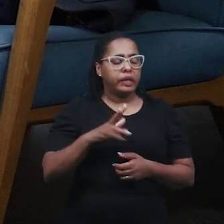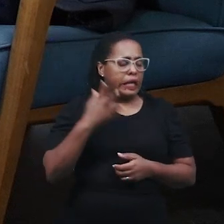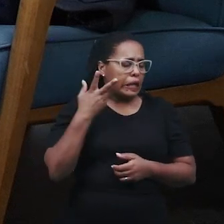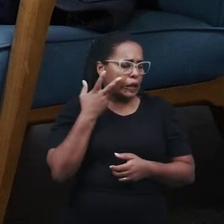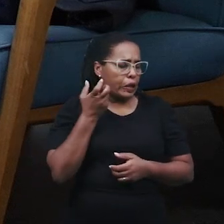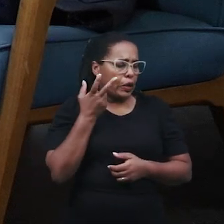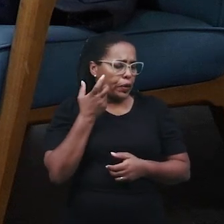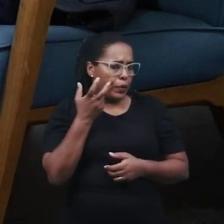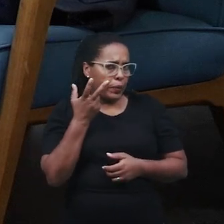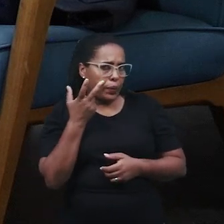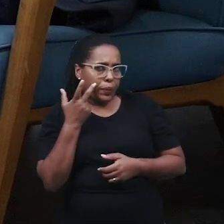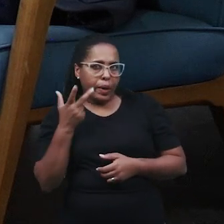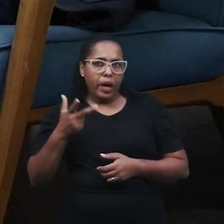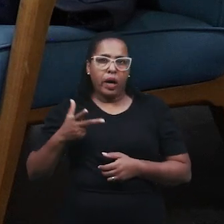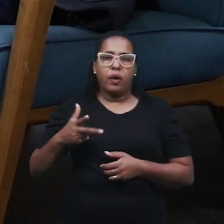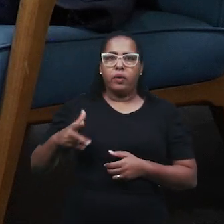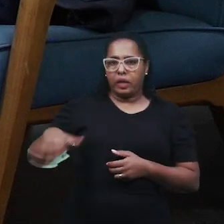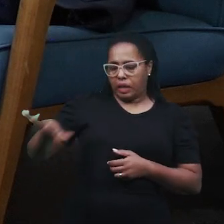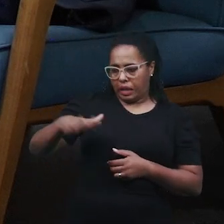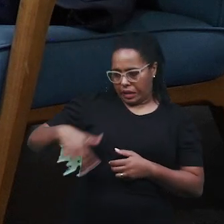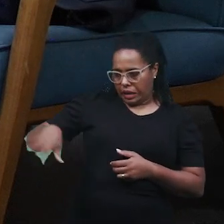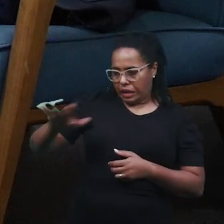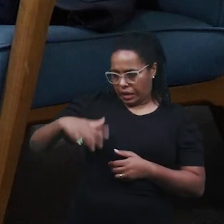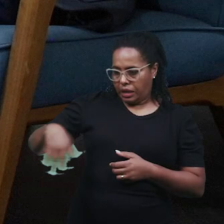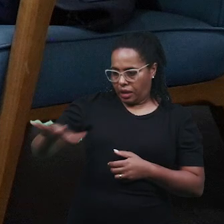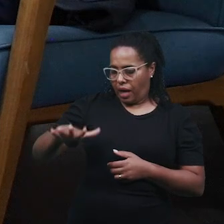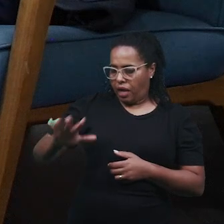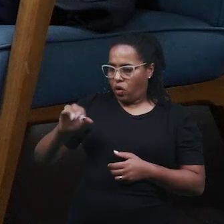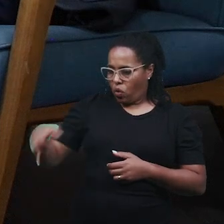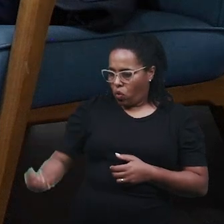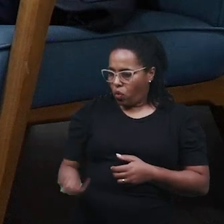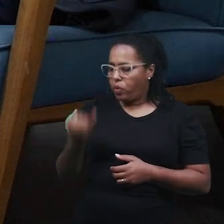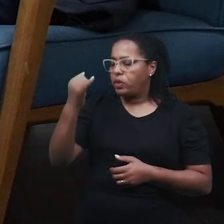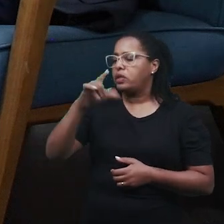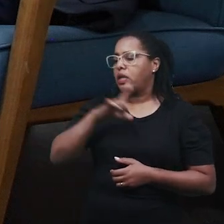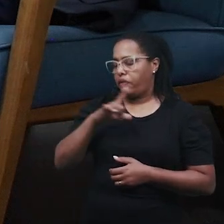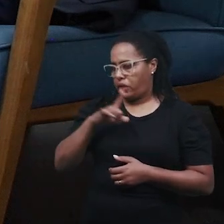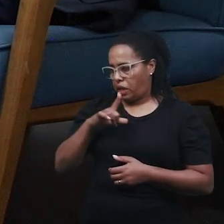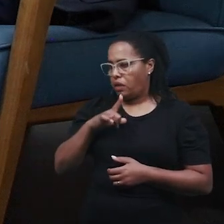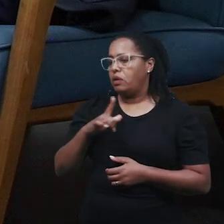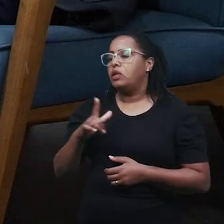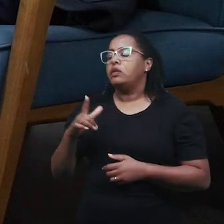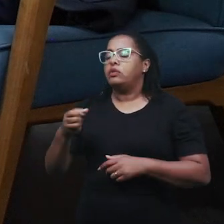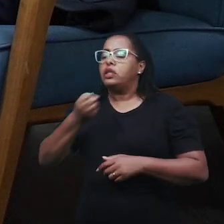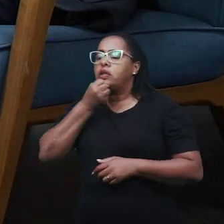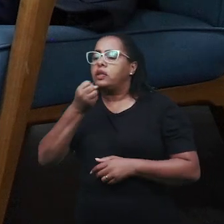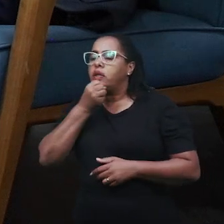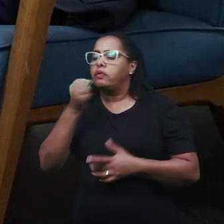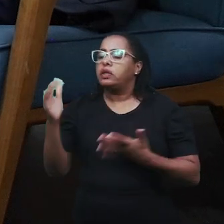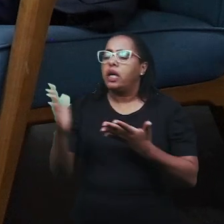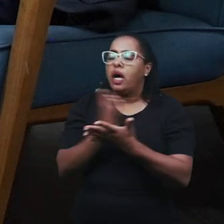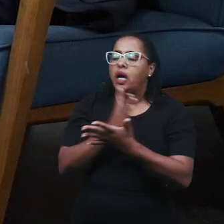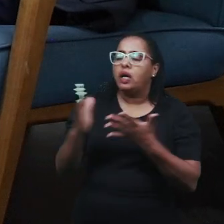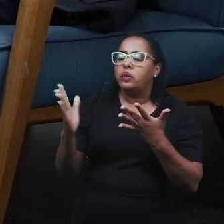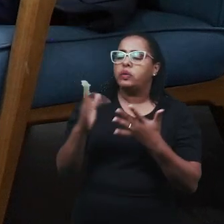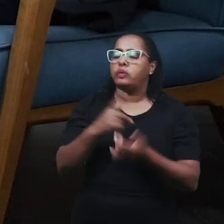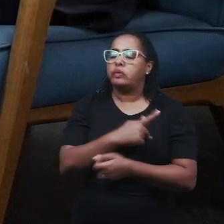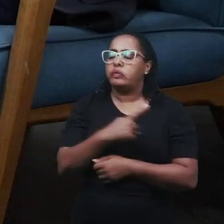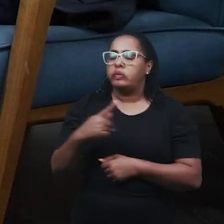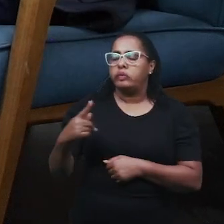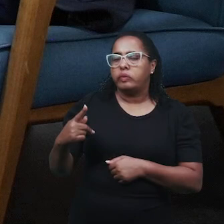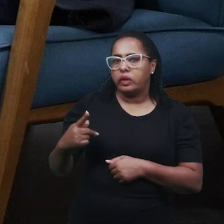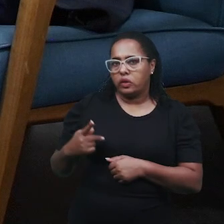que nessas regiões, e nós temos tido a oportunidade de entrevistar aqui alguns pastores que